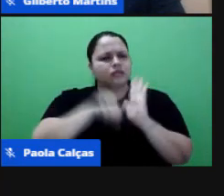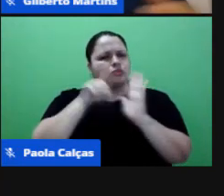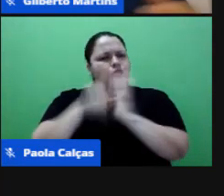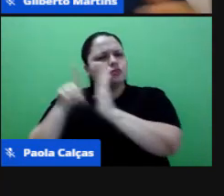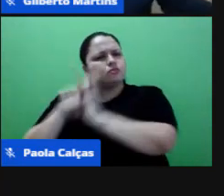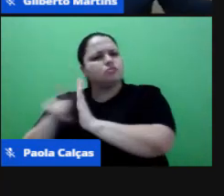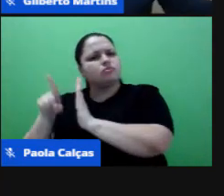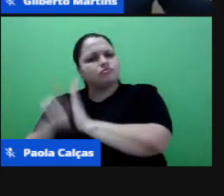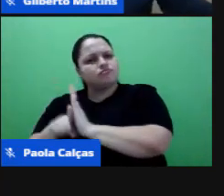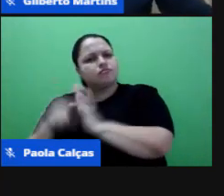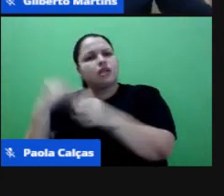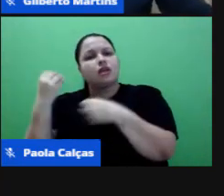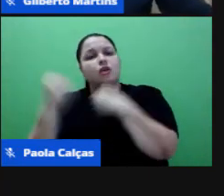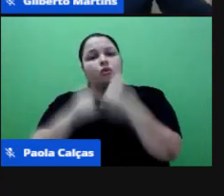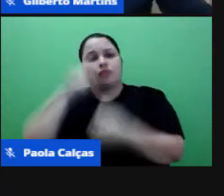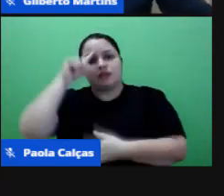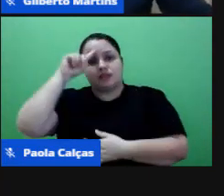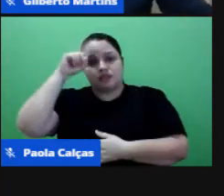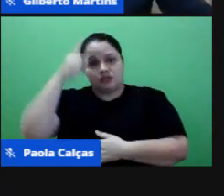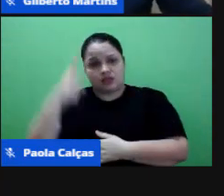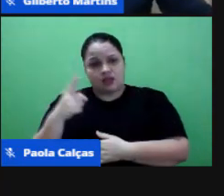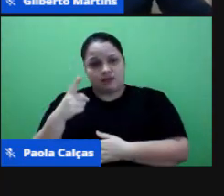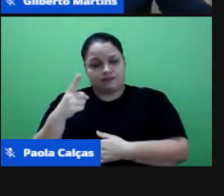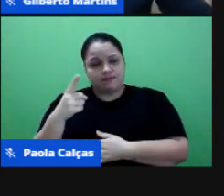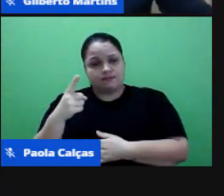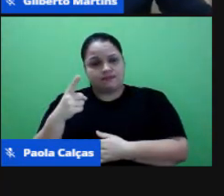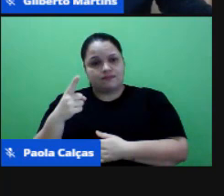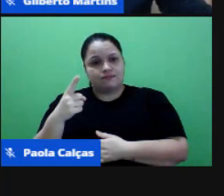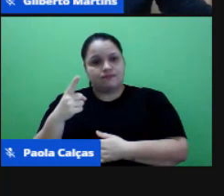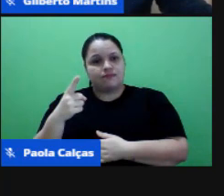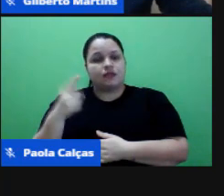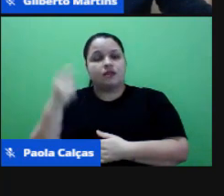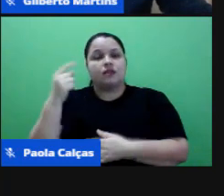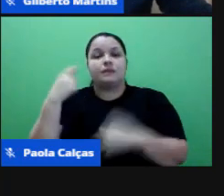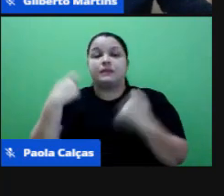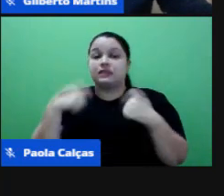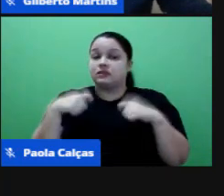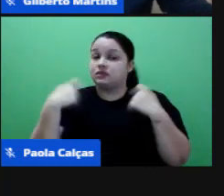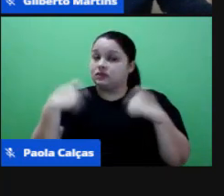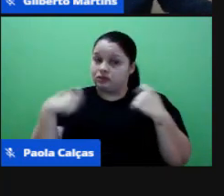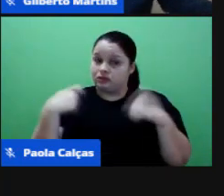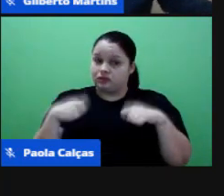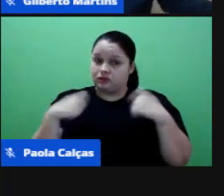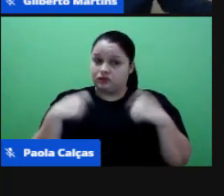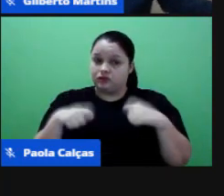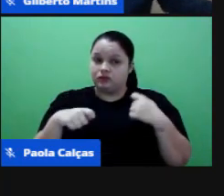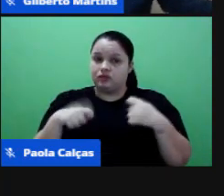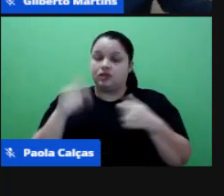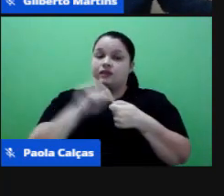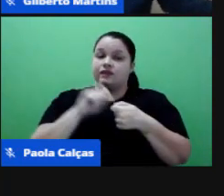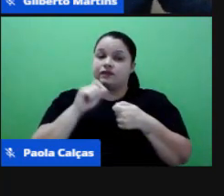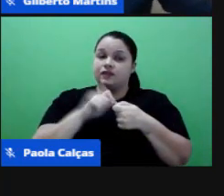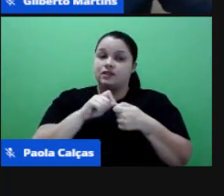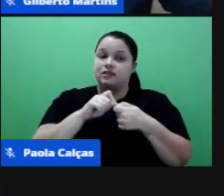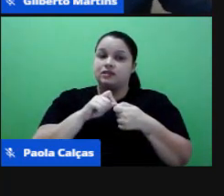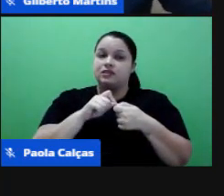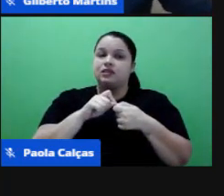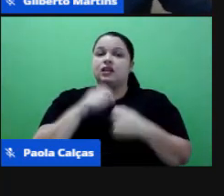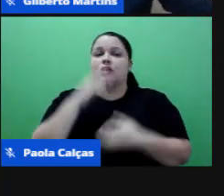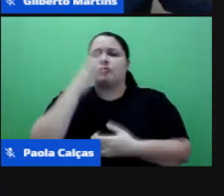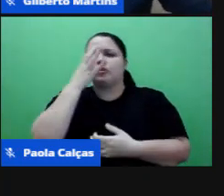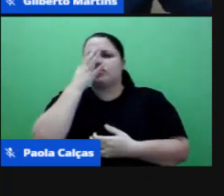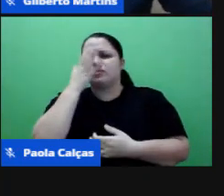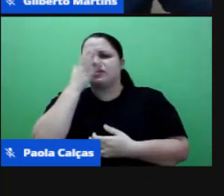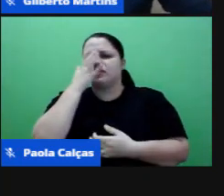que tem o mesmo significado, foi preciso fazer algumas análises.